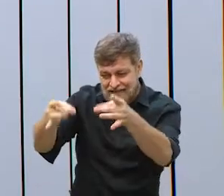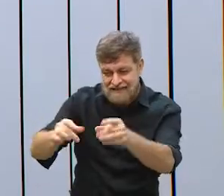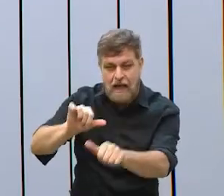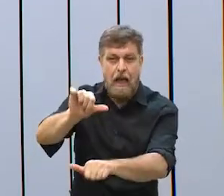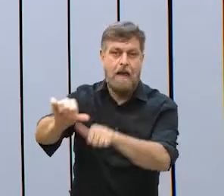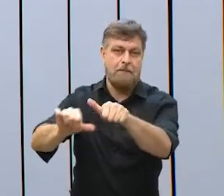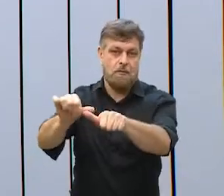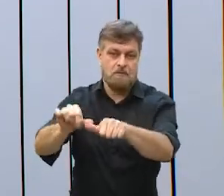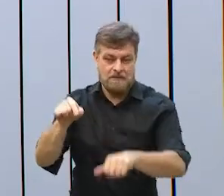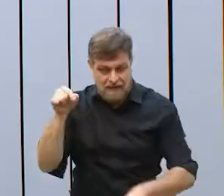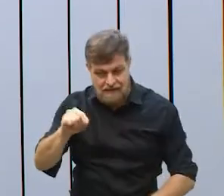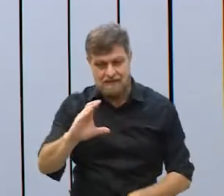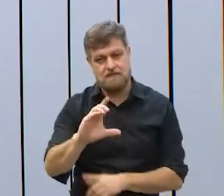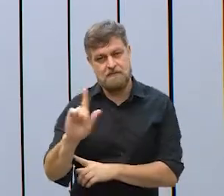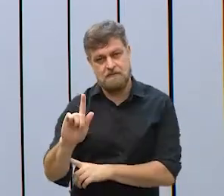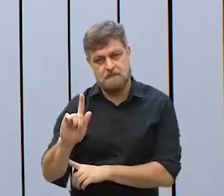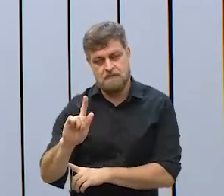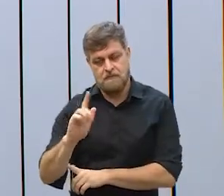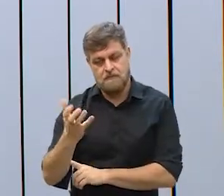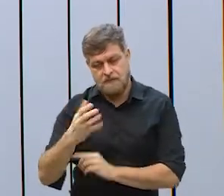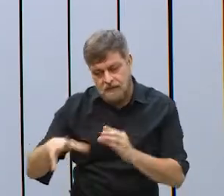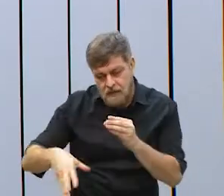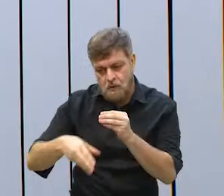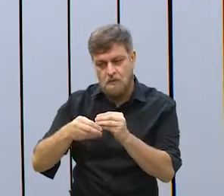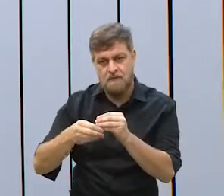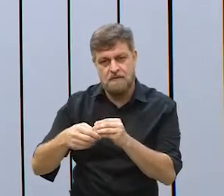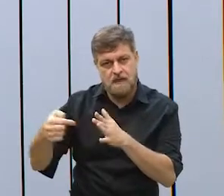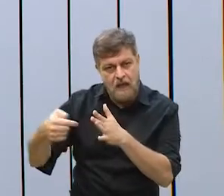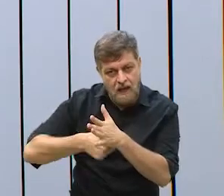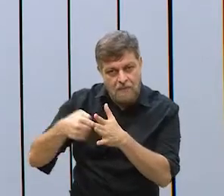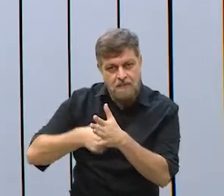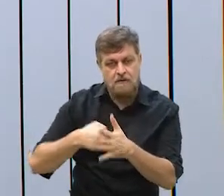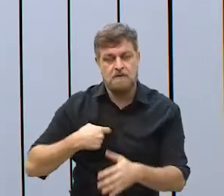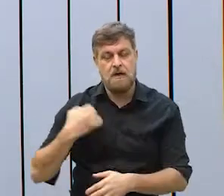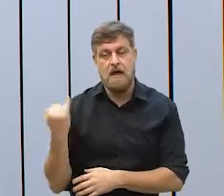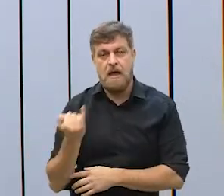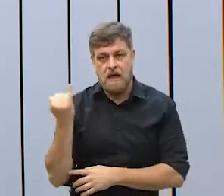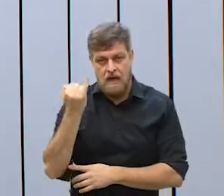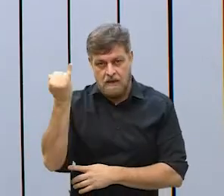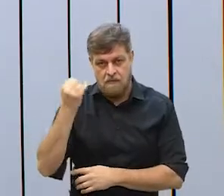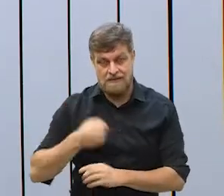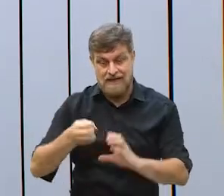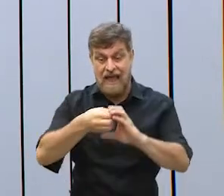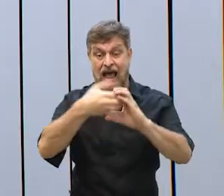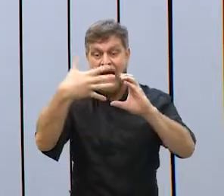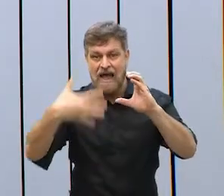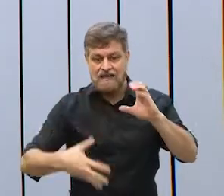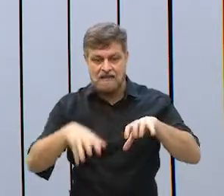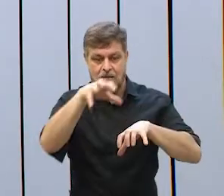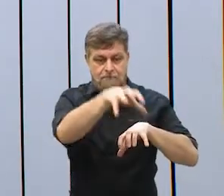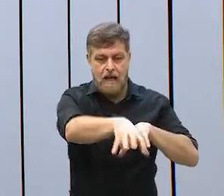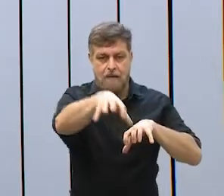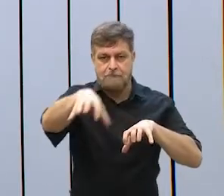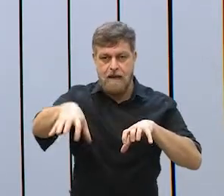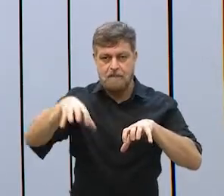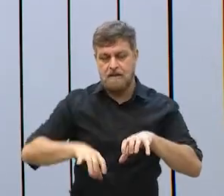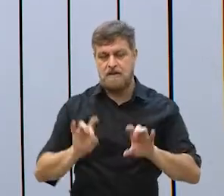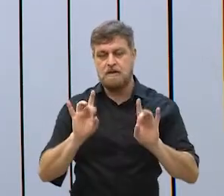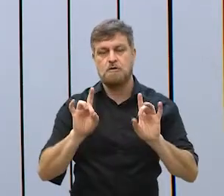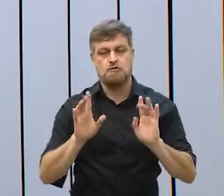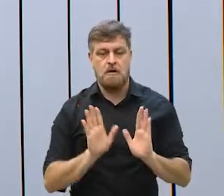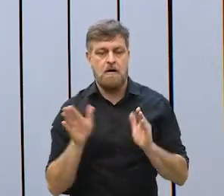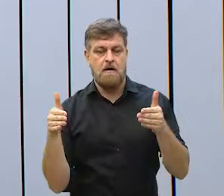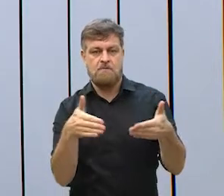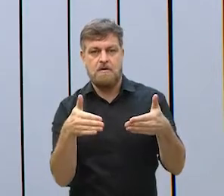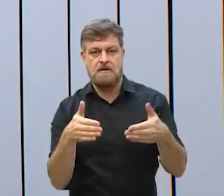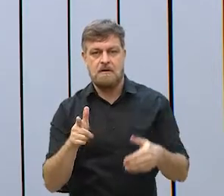mudam, tá? Então, acho que só complementando a pergunta anterior, é importante ver as características de cada distrito, não só